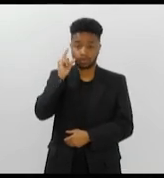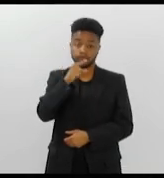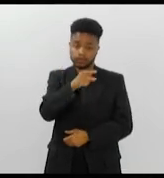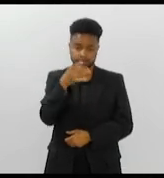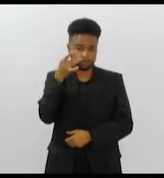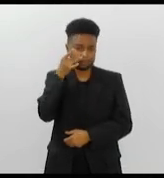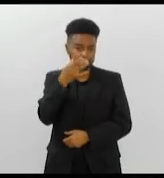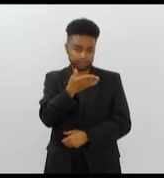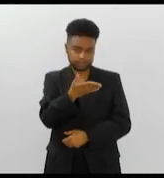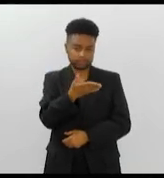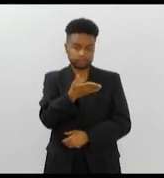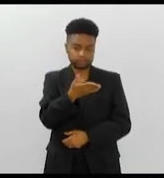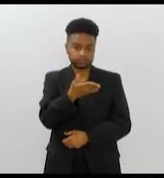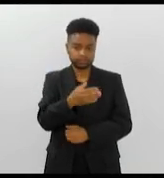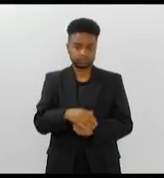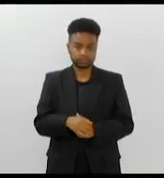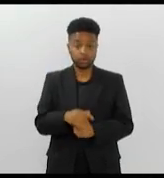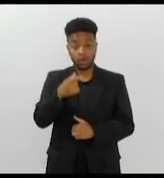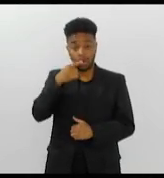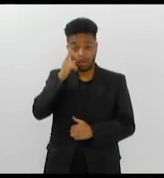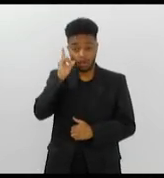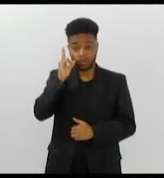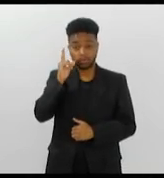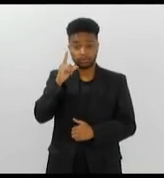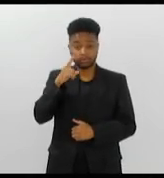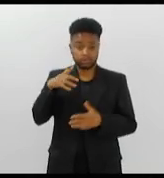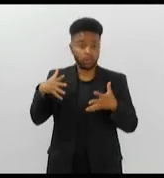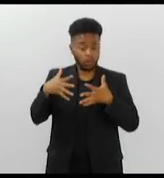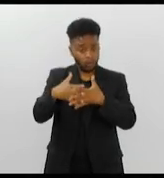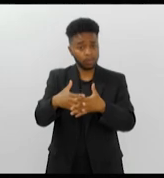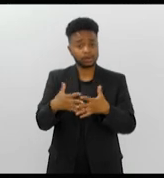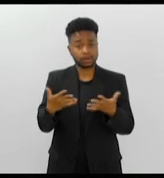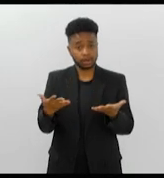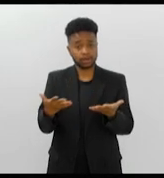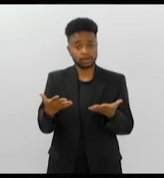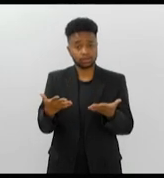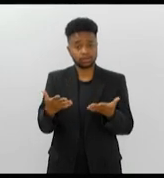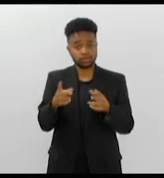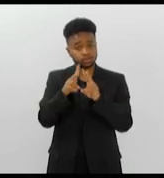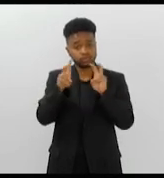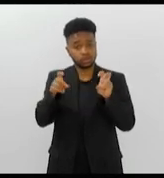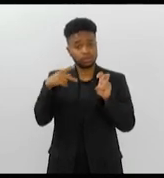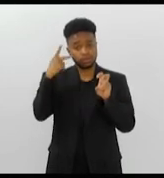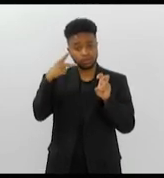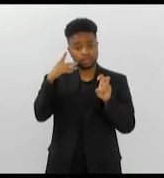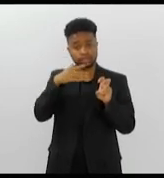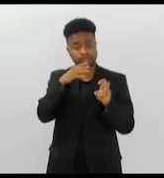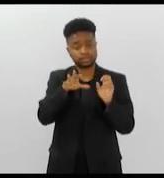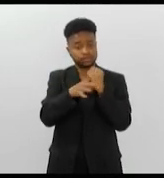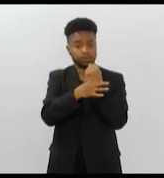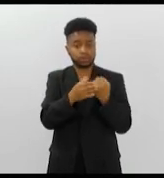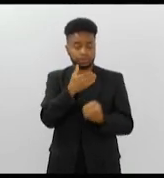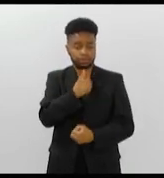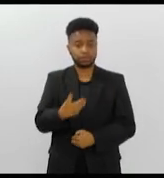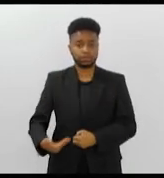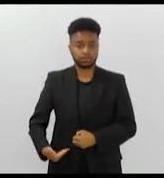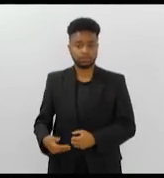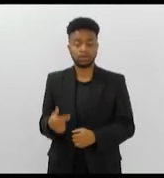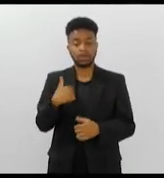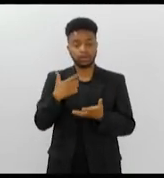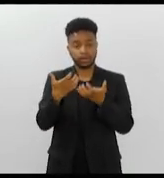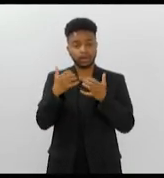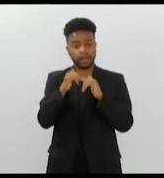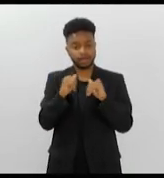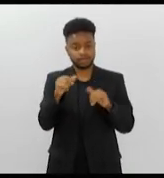tava presente extremamente complexo em relação à política da Segurança Pública aliás Queria avisar